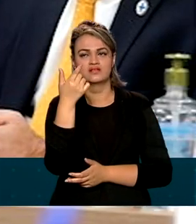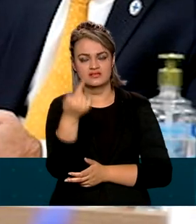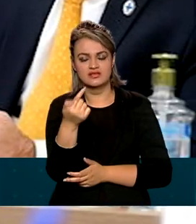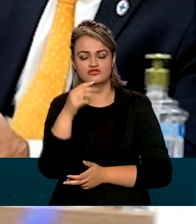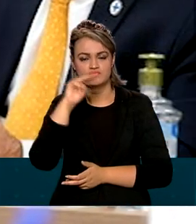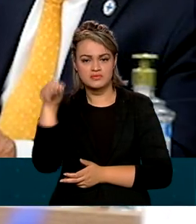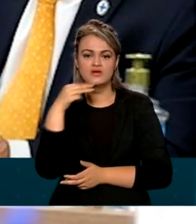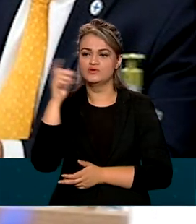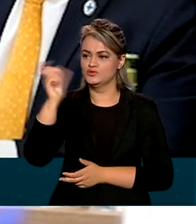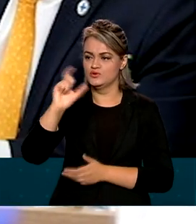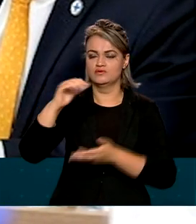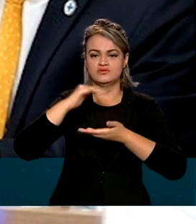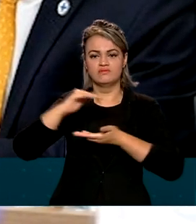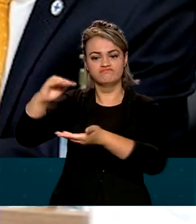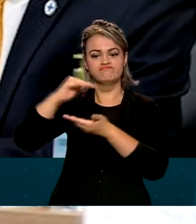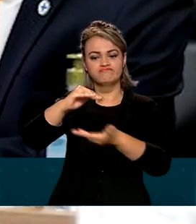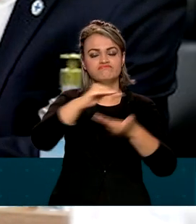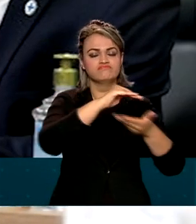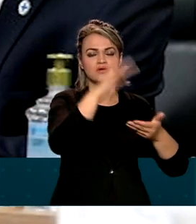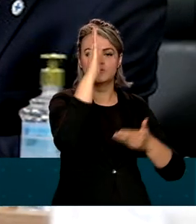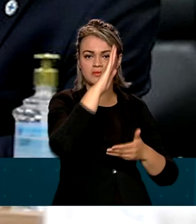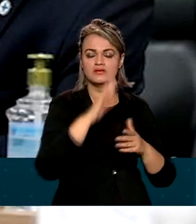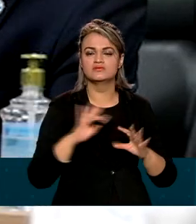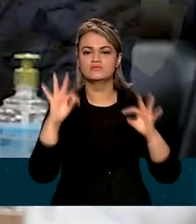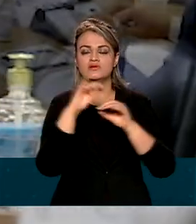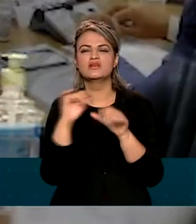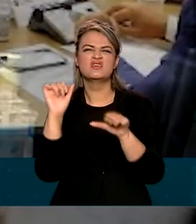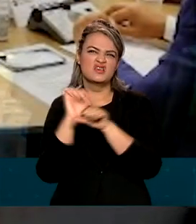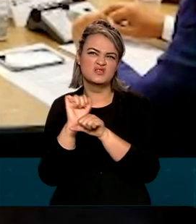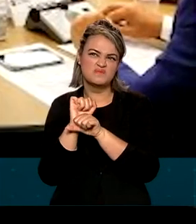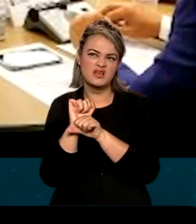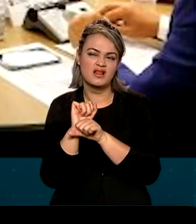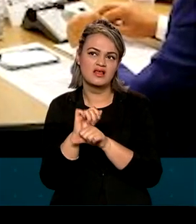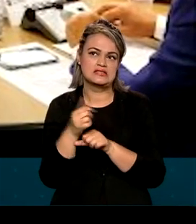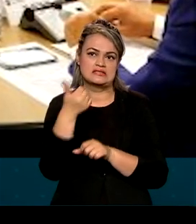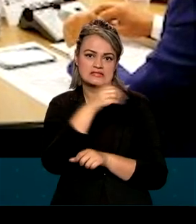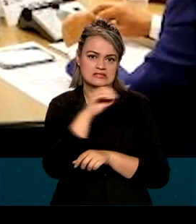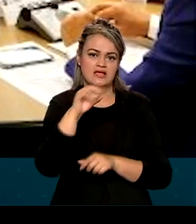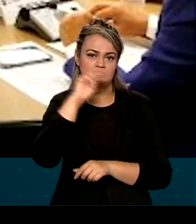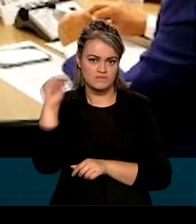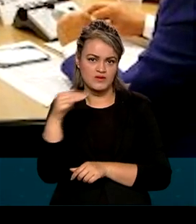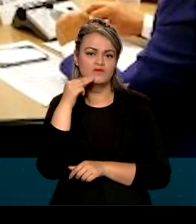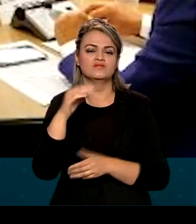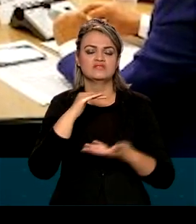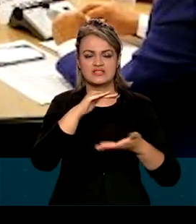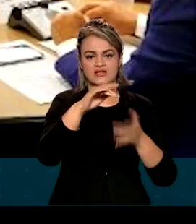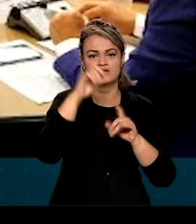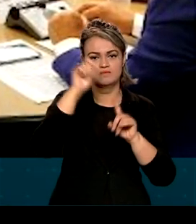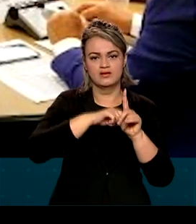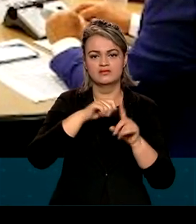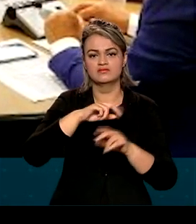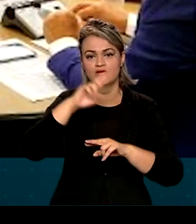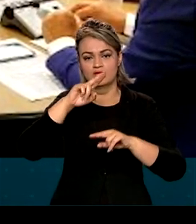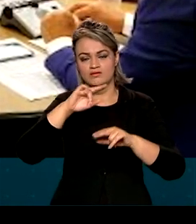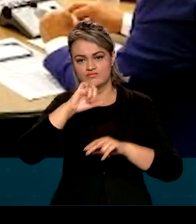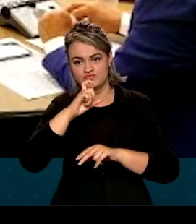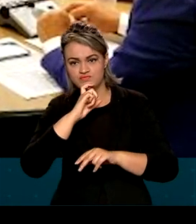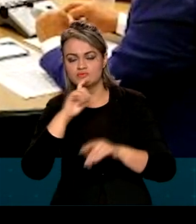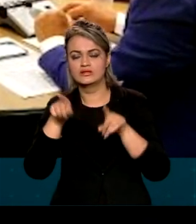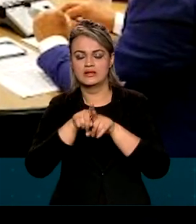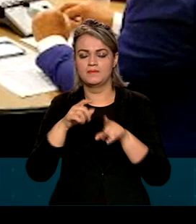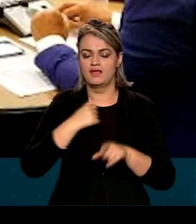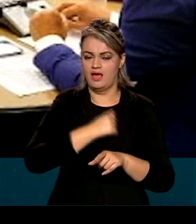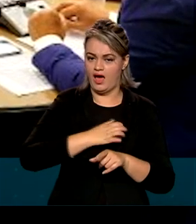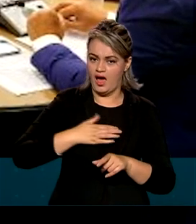doses já foram distribuídas em todo o Brasil e a previsão é de que mais 100 milhões sejam entregues nos meses de julho agora e também no mês de